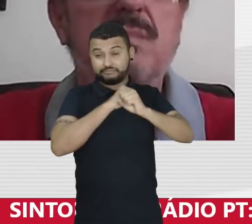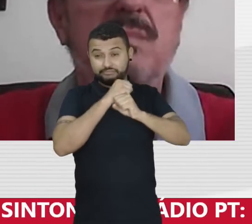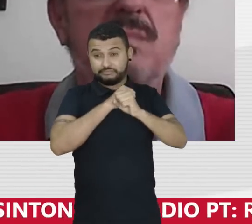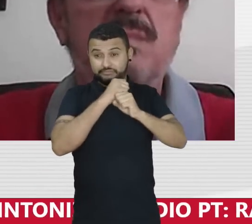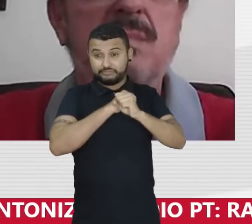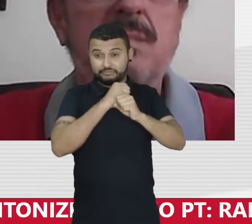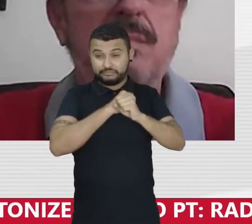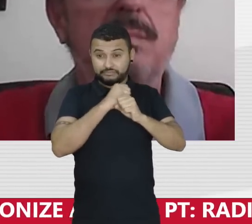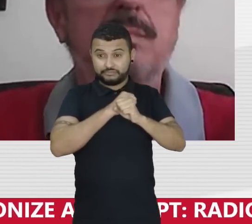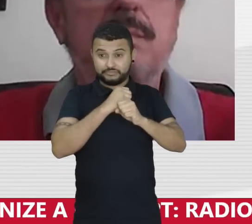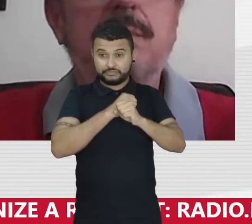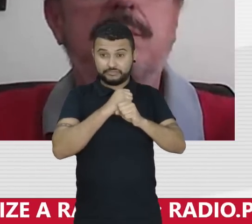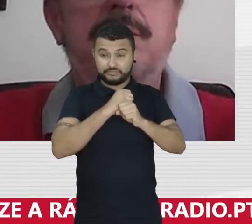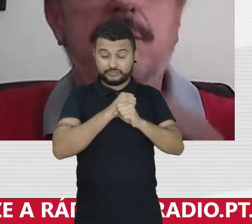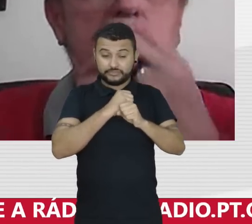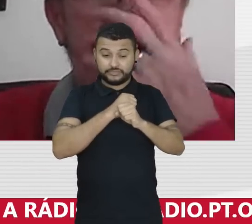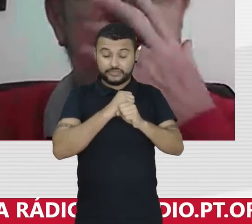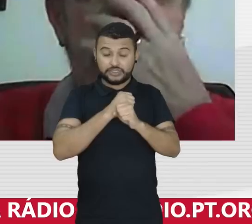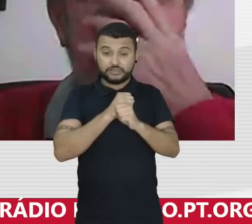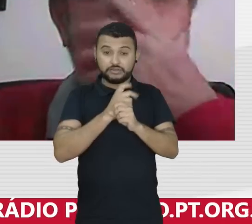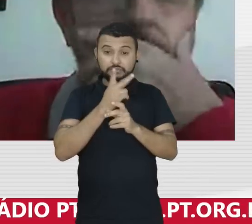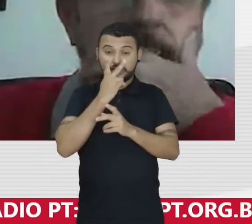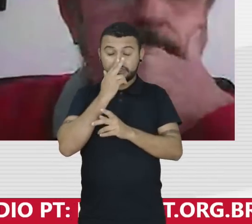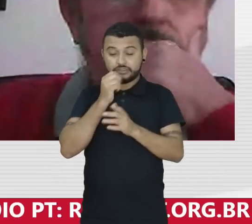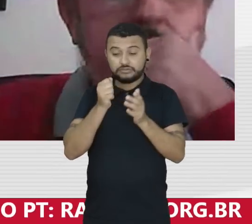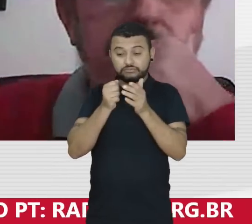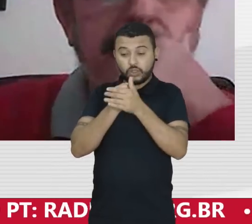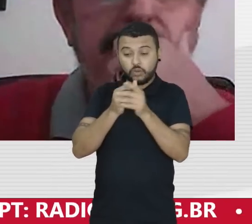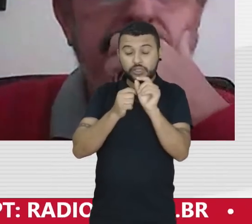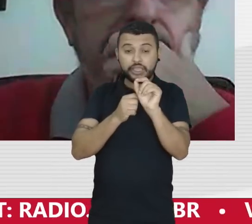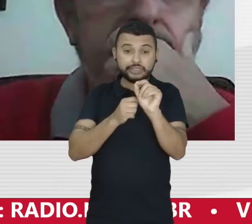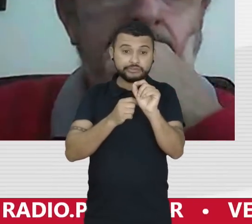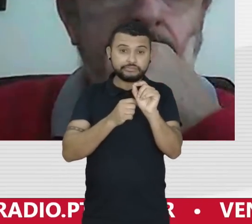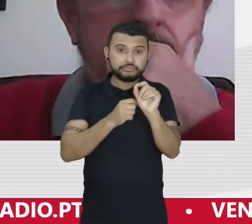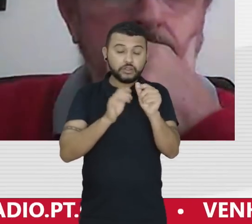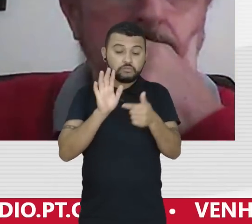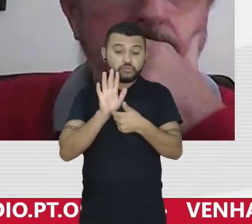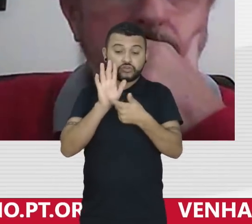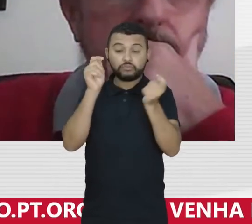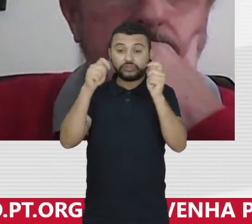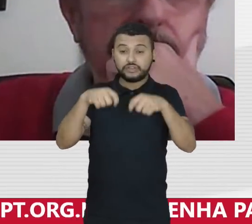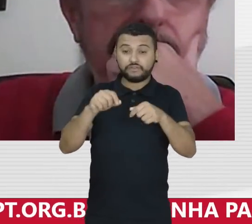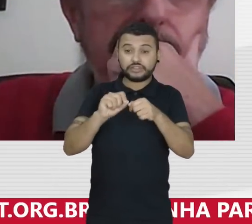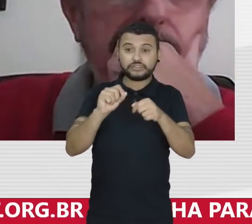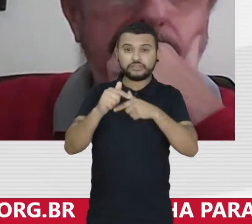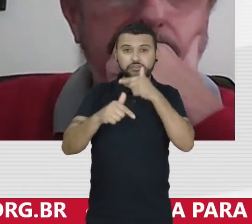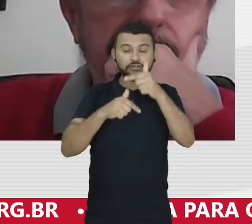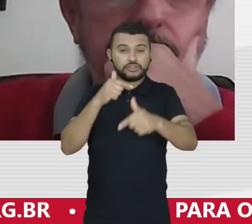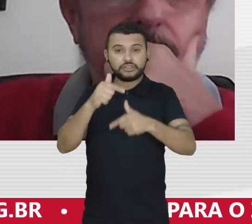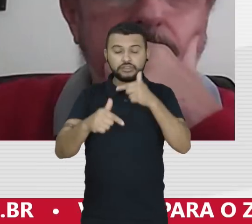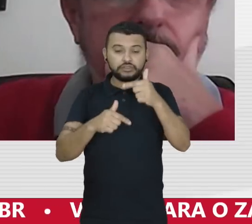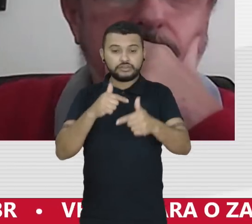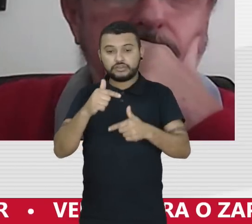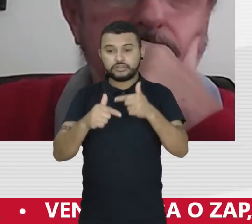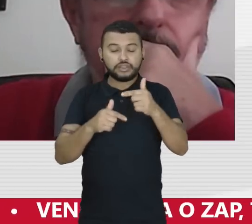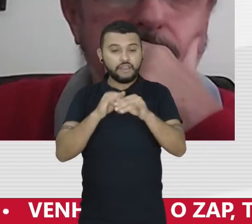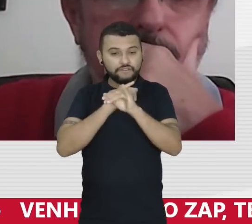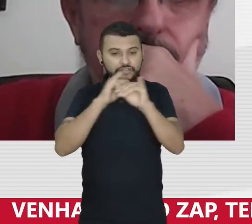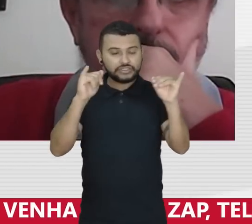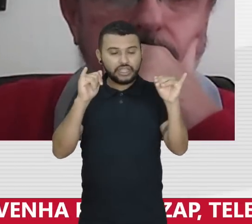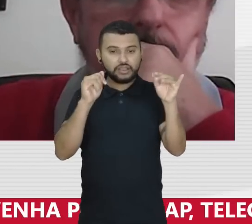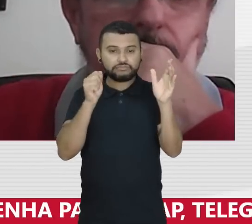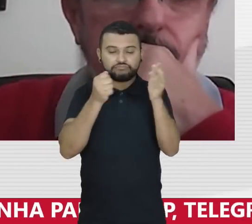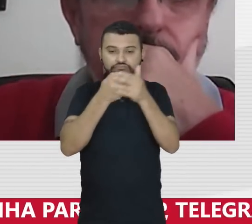foi a ditadura Médici, escondeu a meningite. A única coisa eficaz que ela fez foi censurar as notícias,